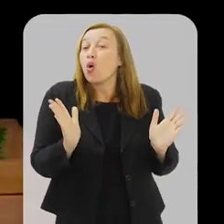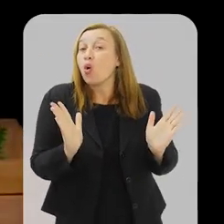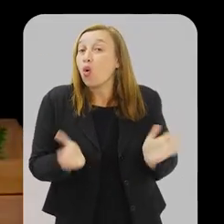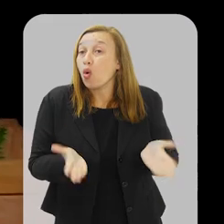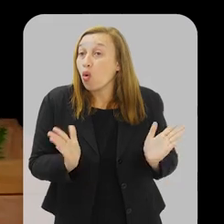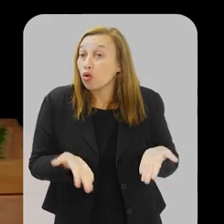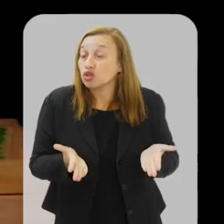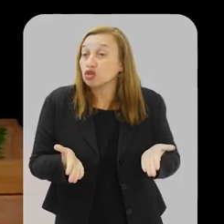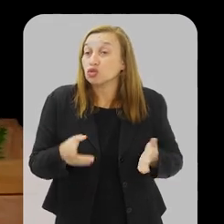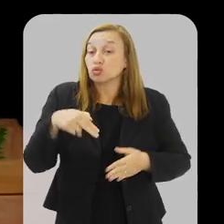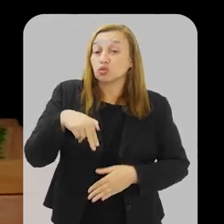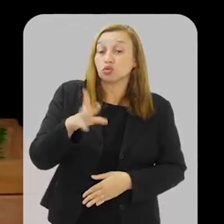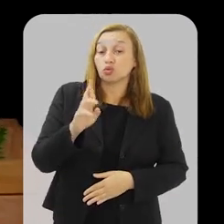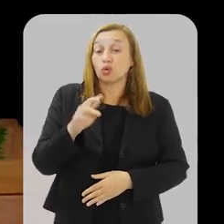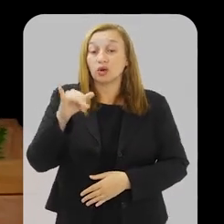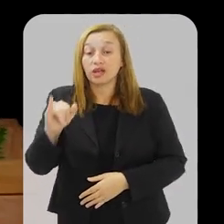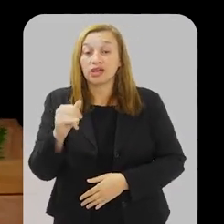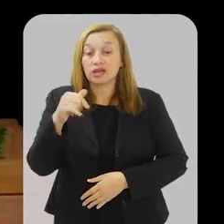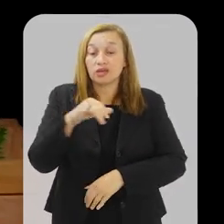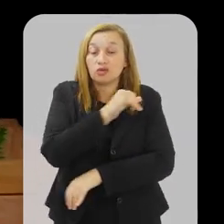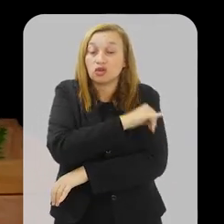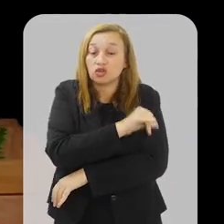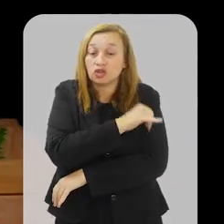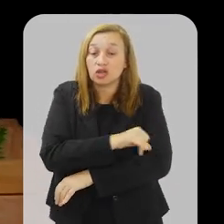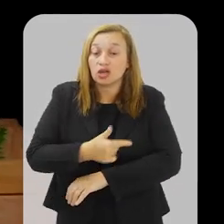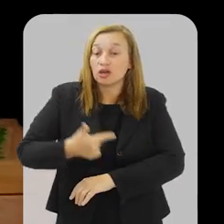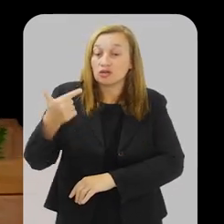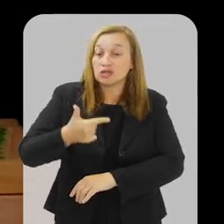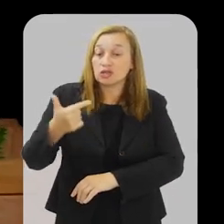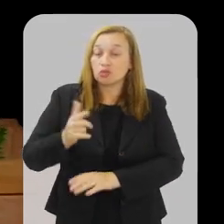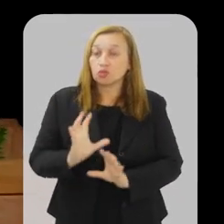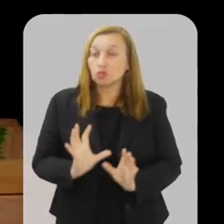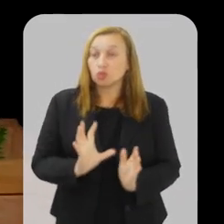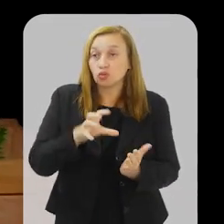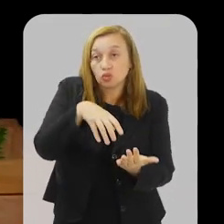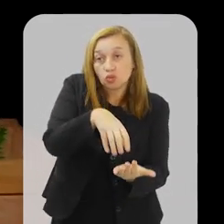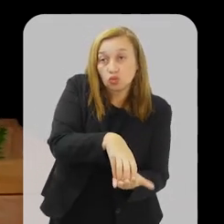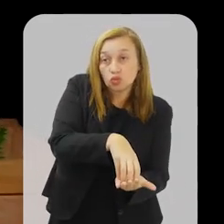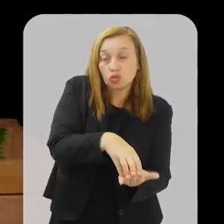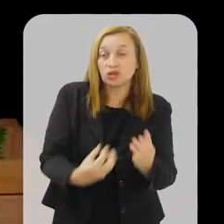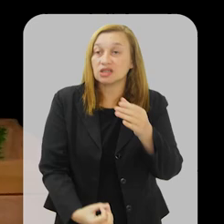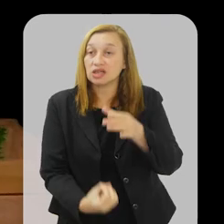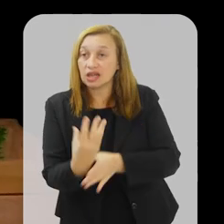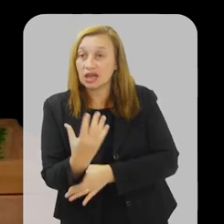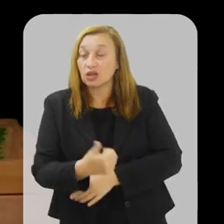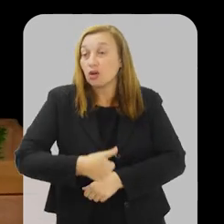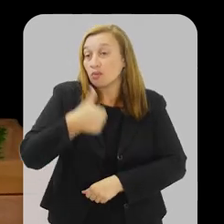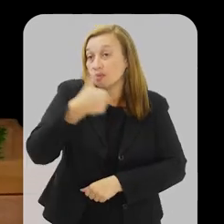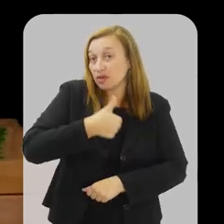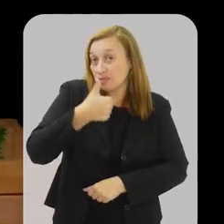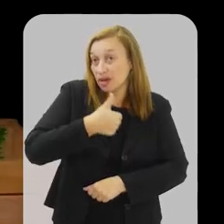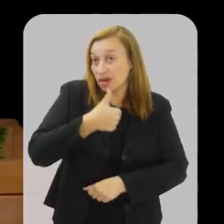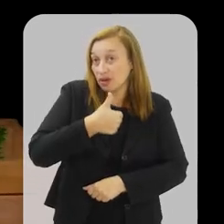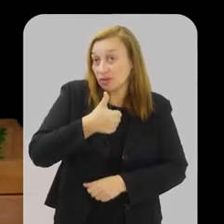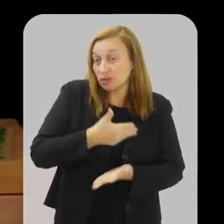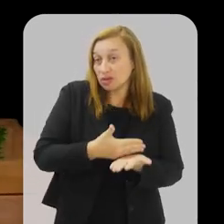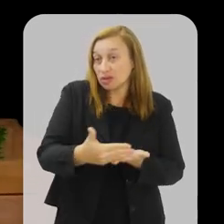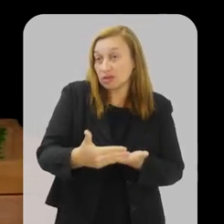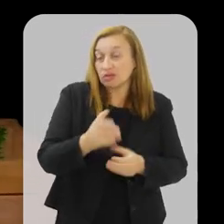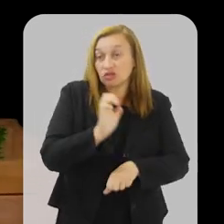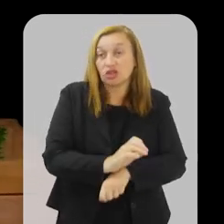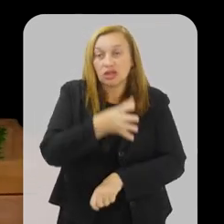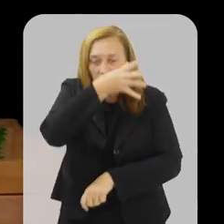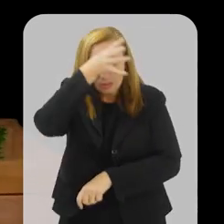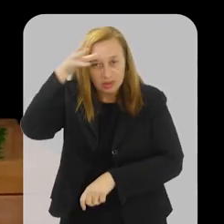também para o nosso país como hoje o Nuri aqui no Rio de Janeiro é o segundo núcleo a ser